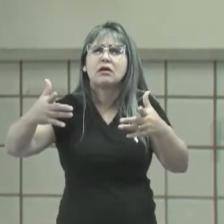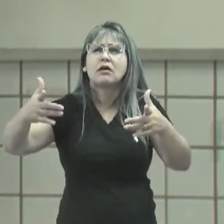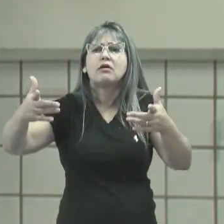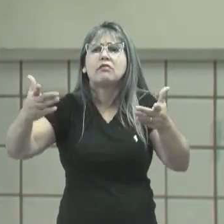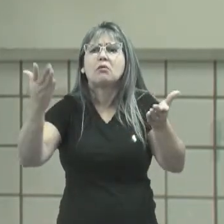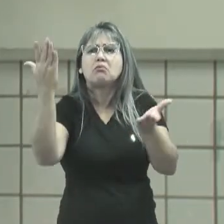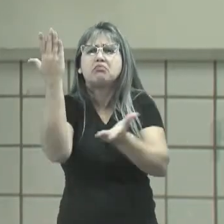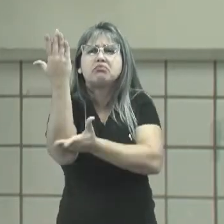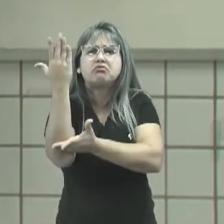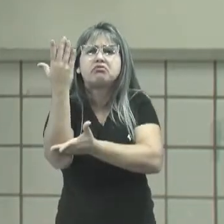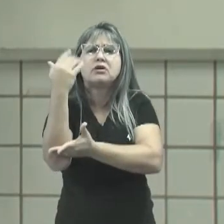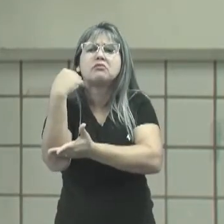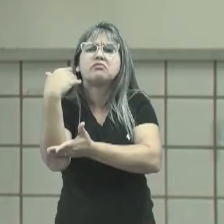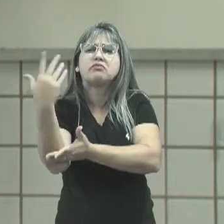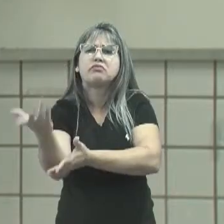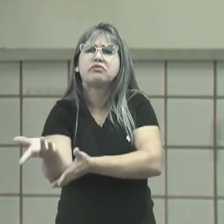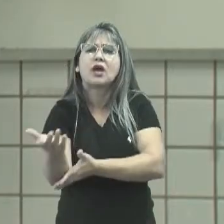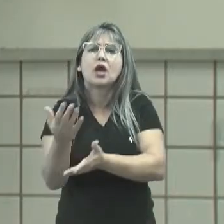pessoal? Houve que